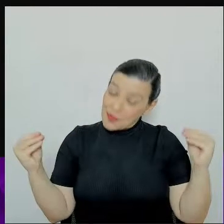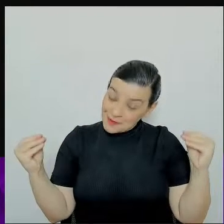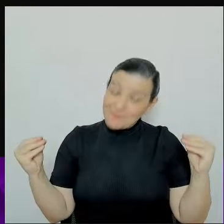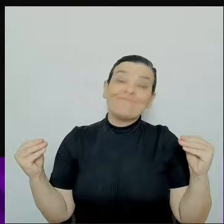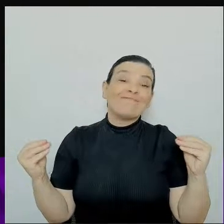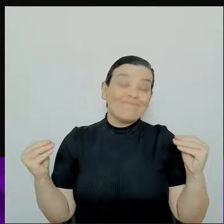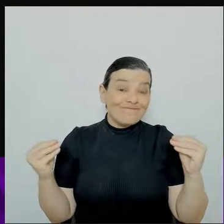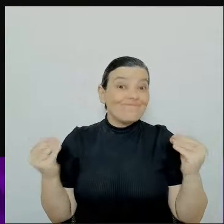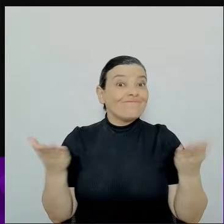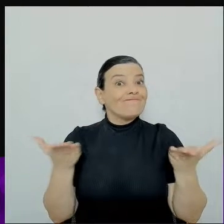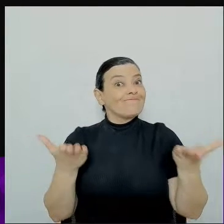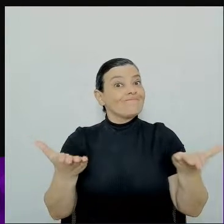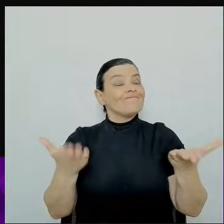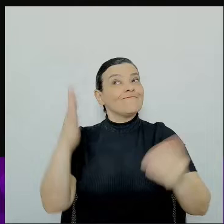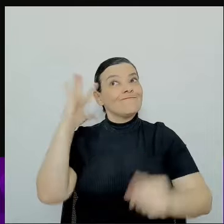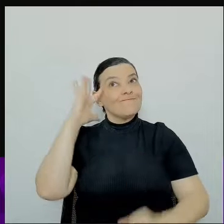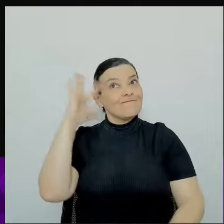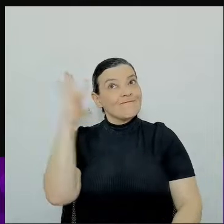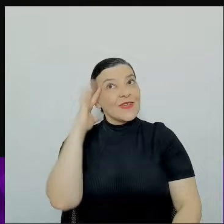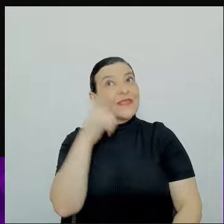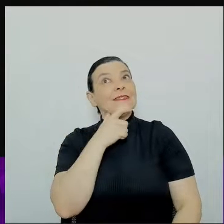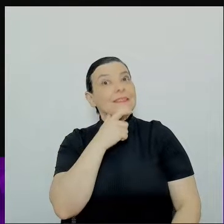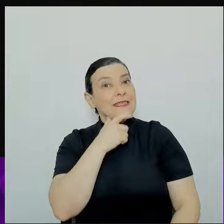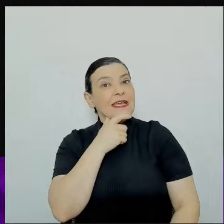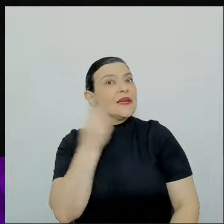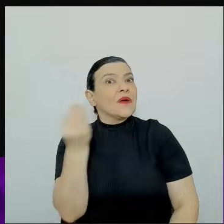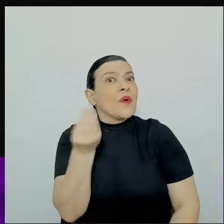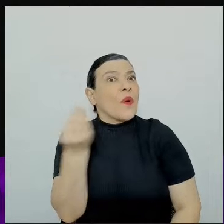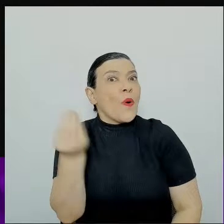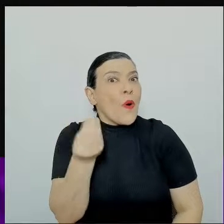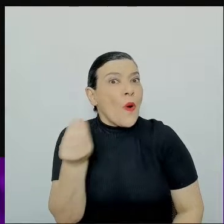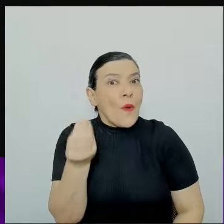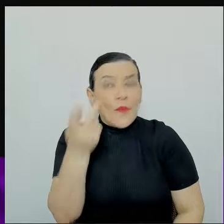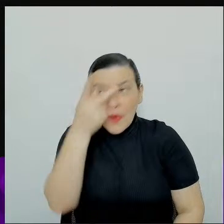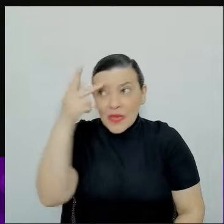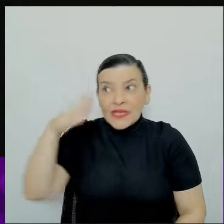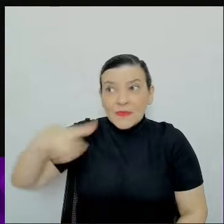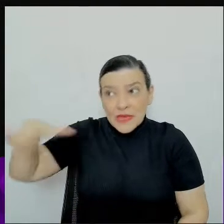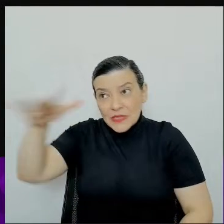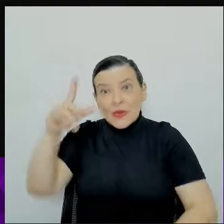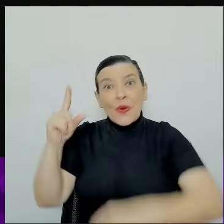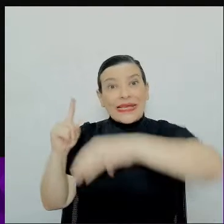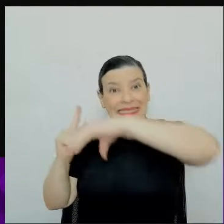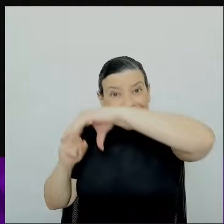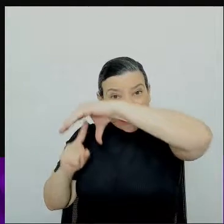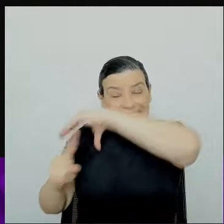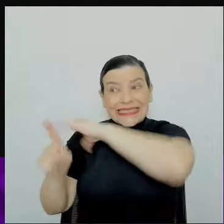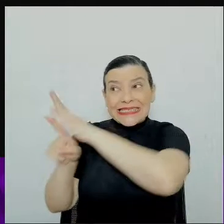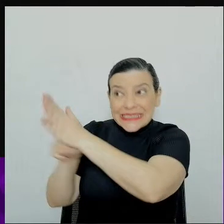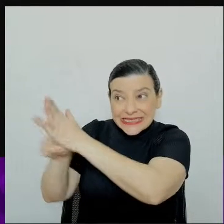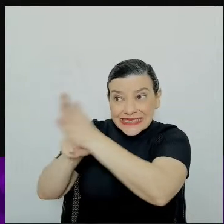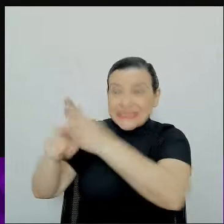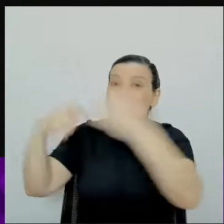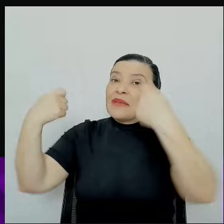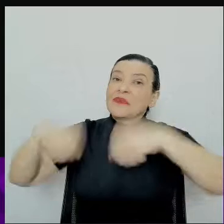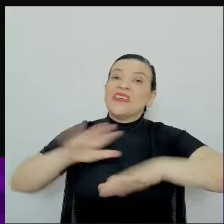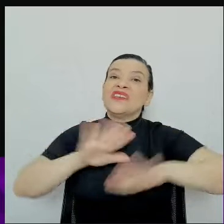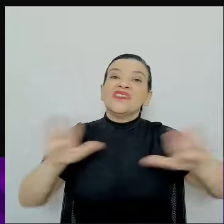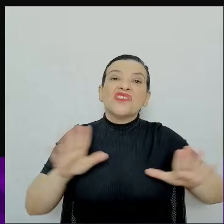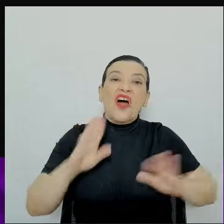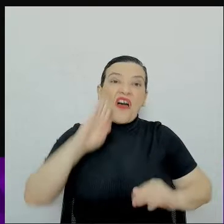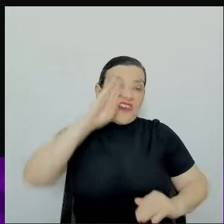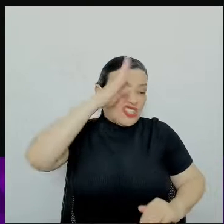para a gente outro exemplo de que, pessoal, devemos pensar além dos produtos. Não podemos mais pensar só